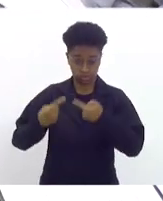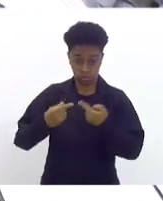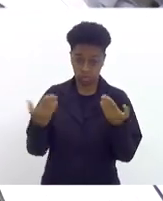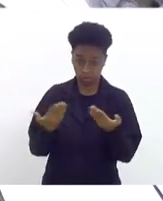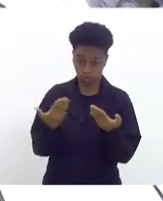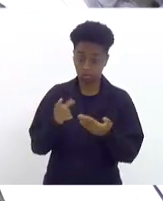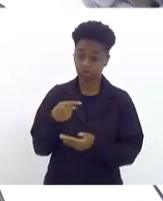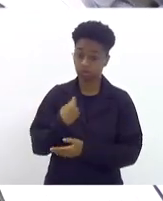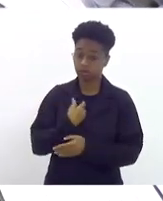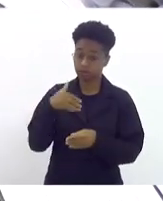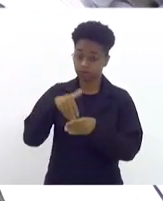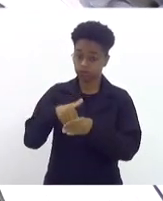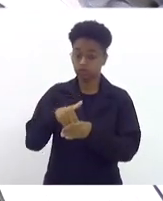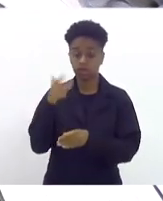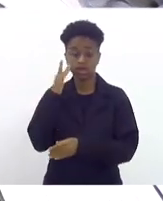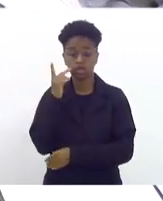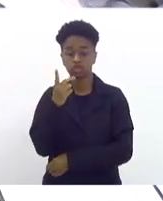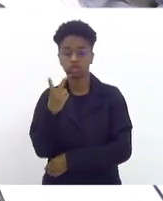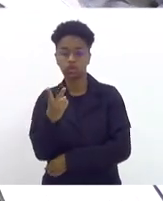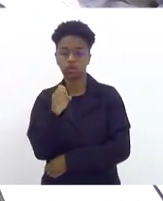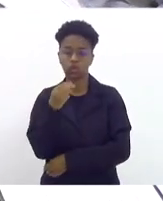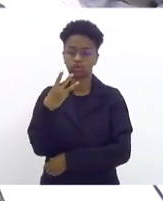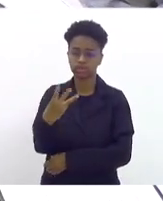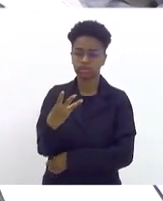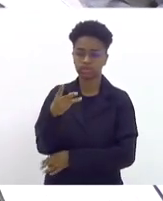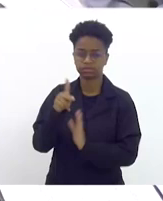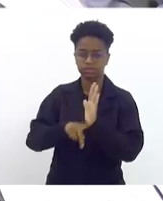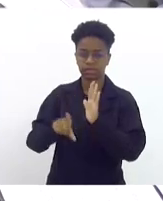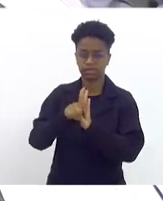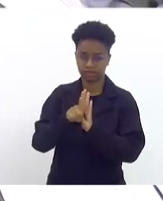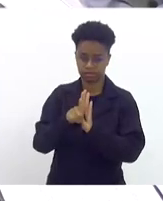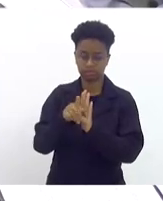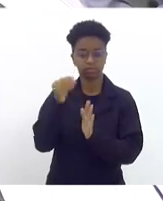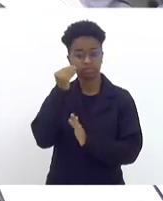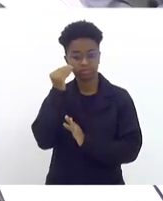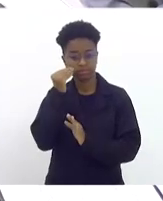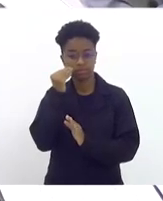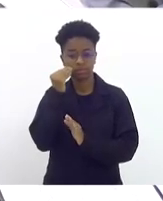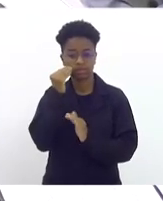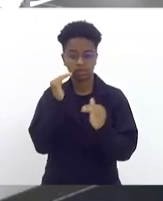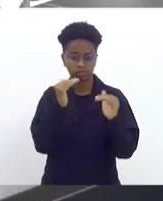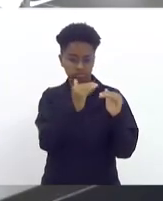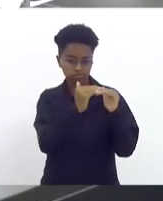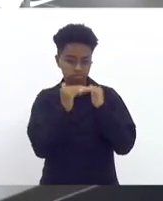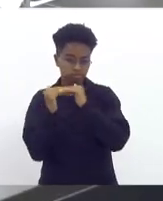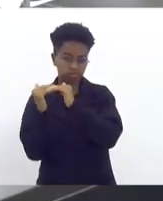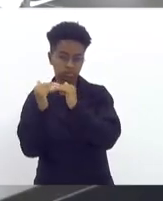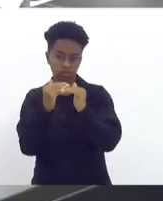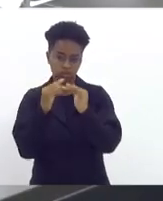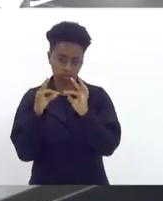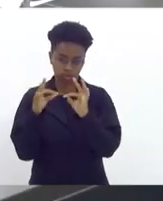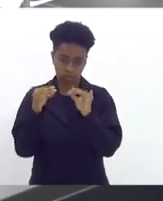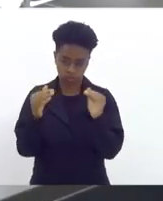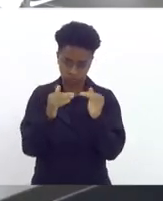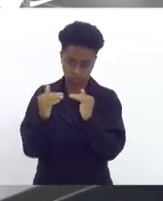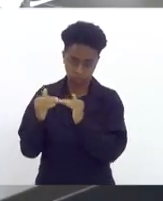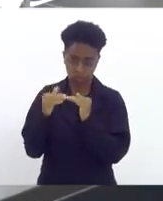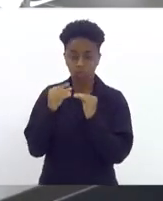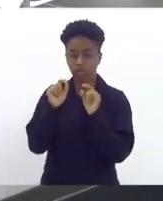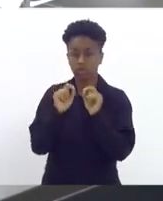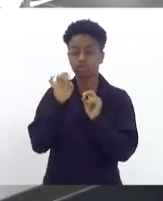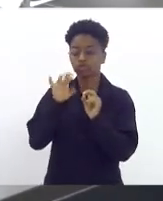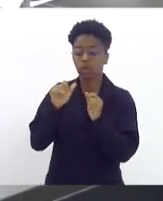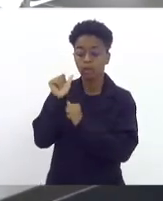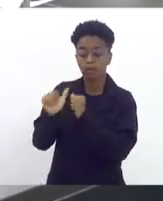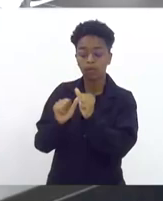votou acho que dois ou três pls justamente pacificando por unanimidade que a mera transformação